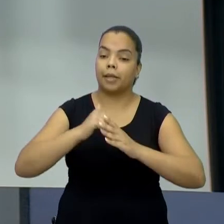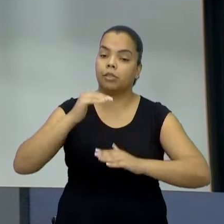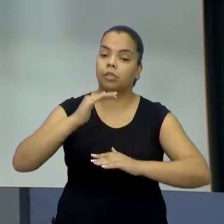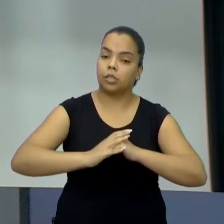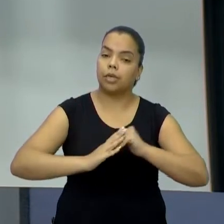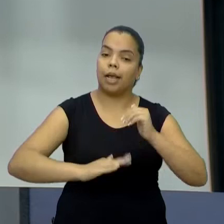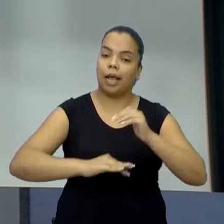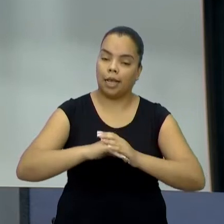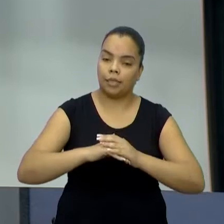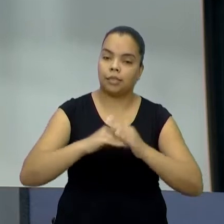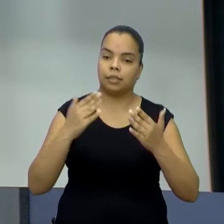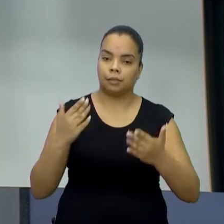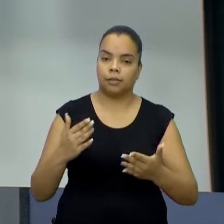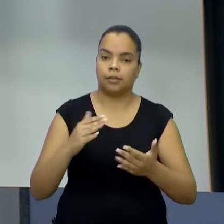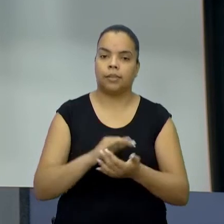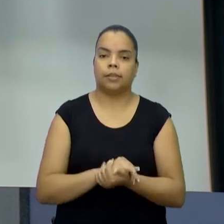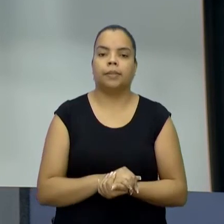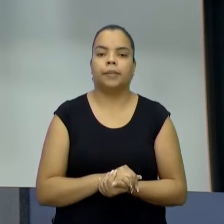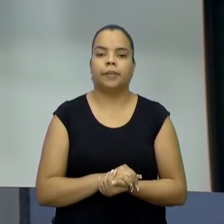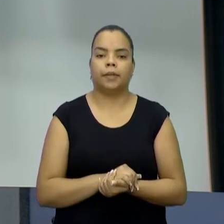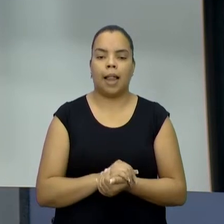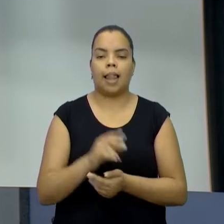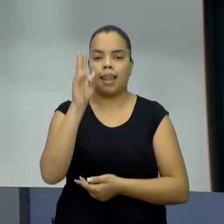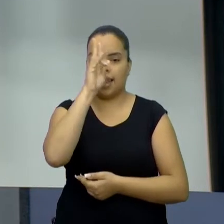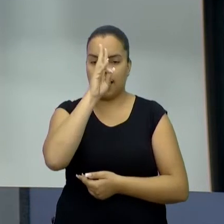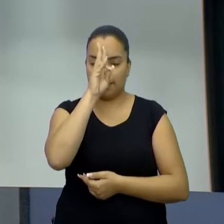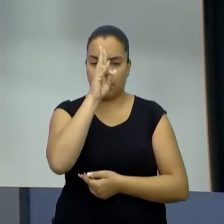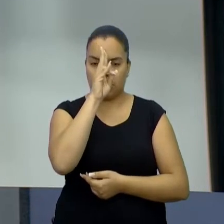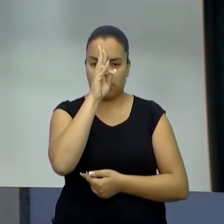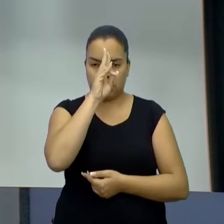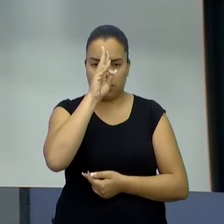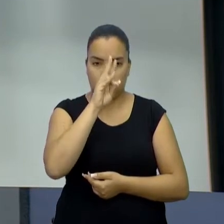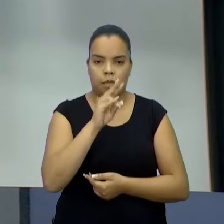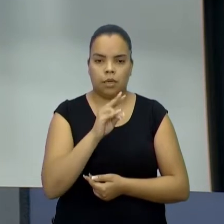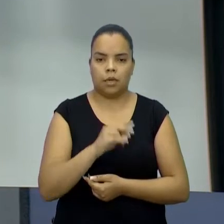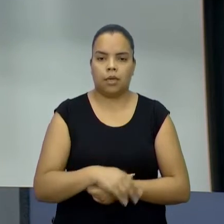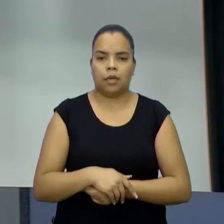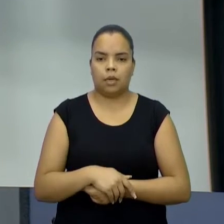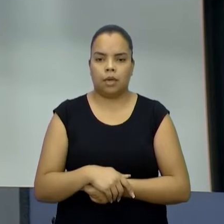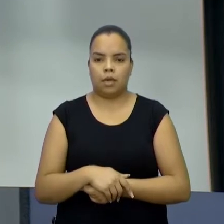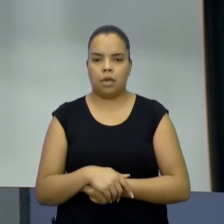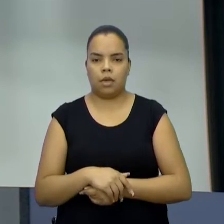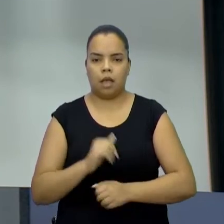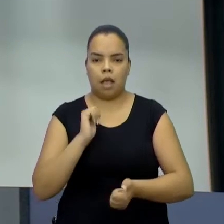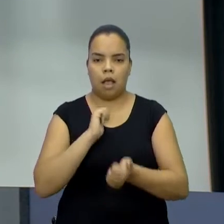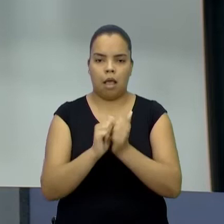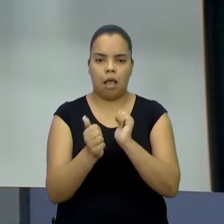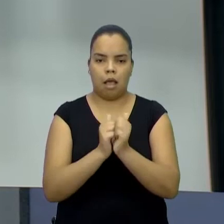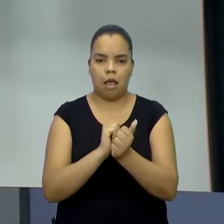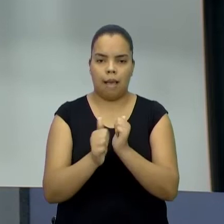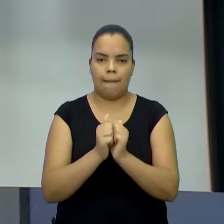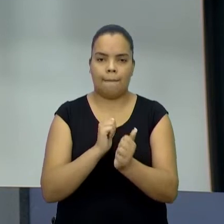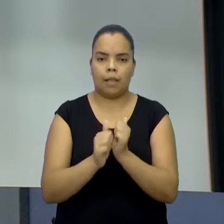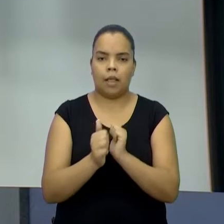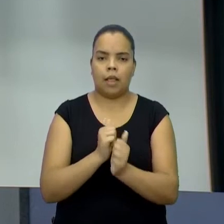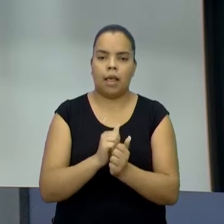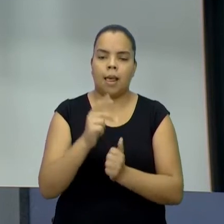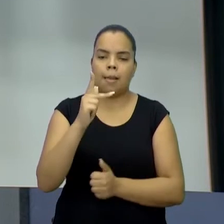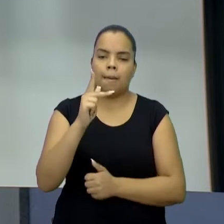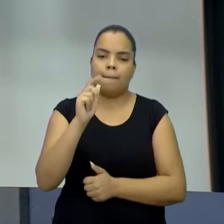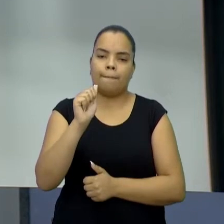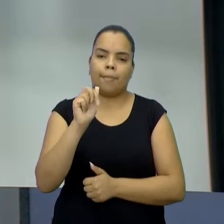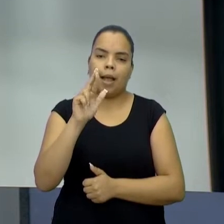praticassem essas modalidades. Lembrem-se, a questão das modalidades paralímpicas